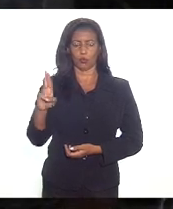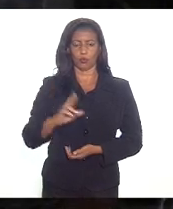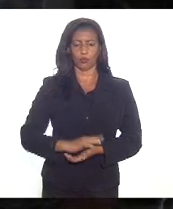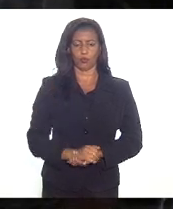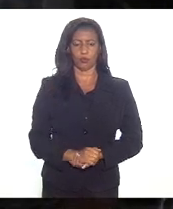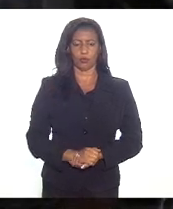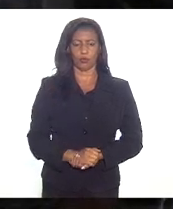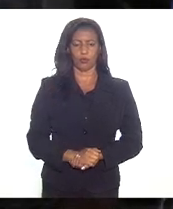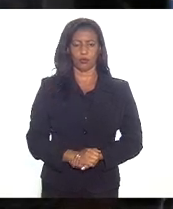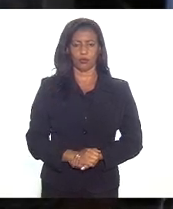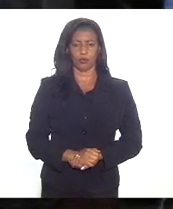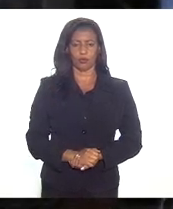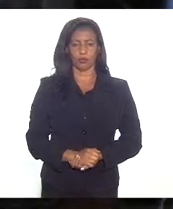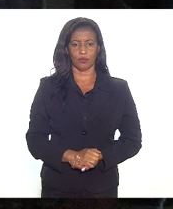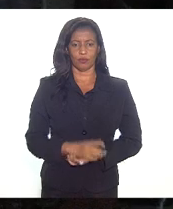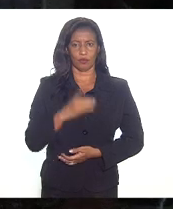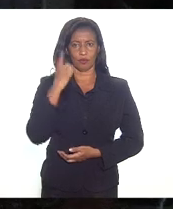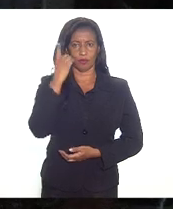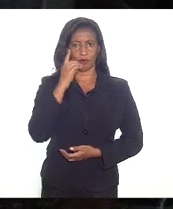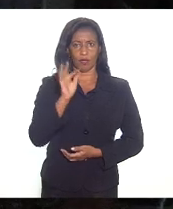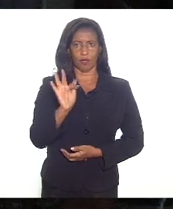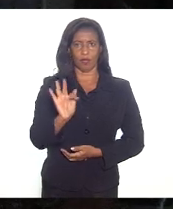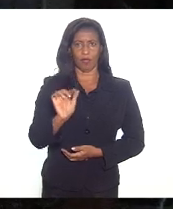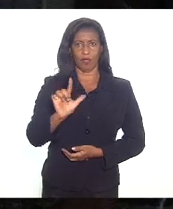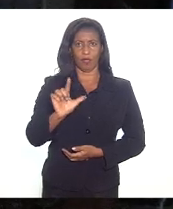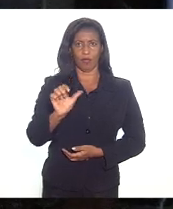Deputado Fábio Silva.